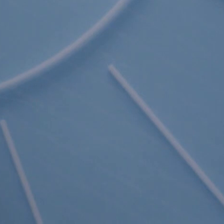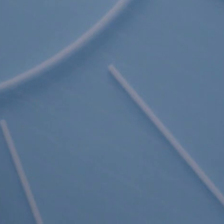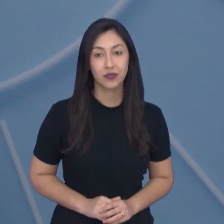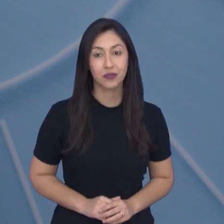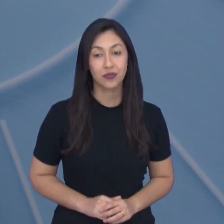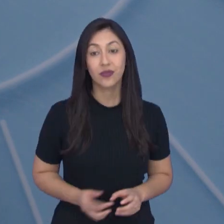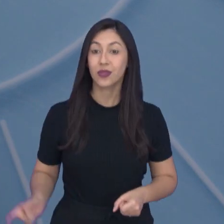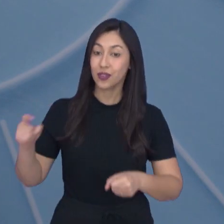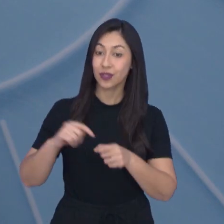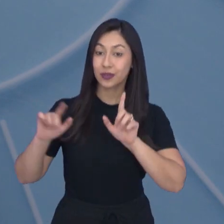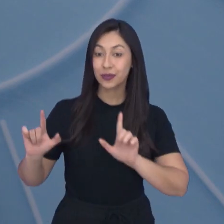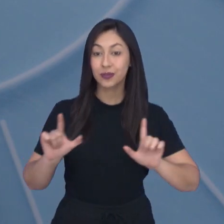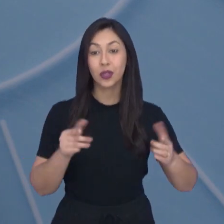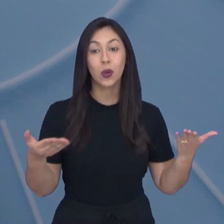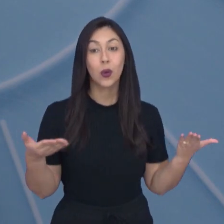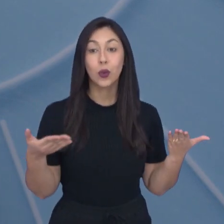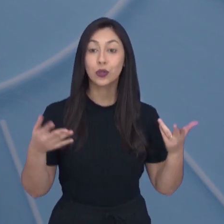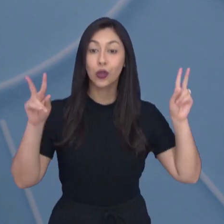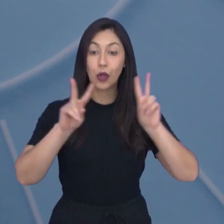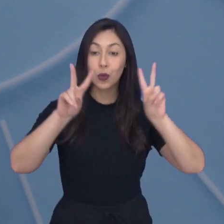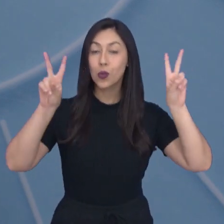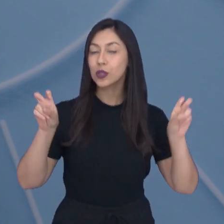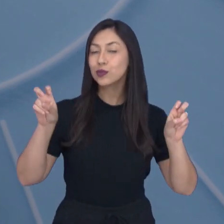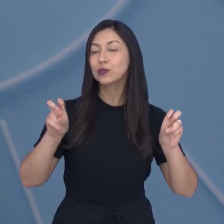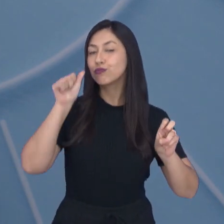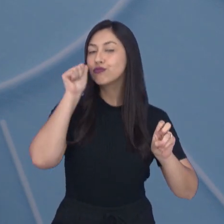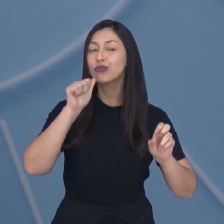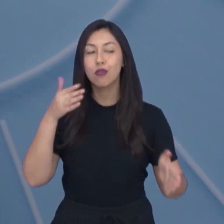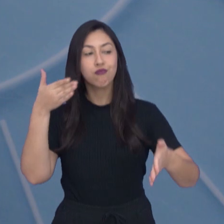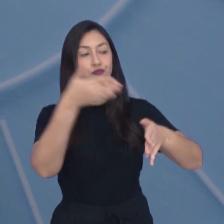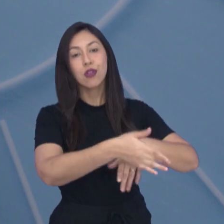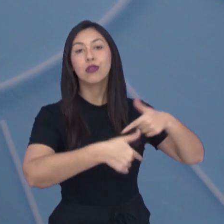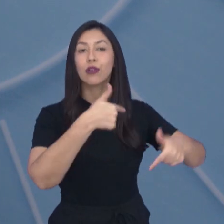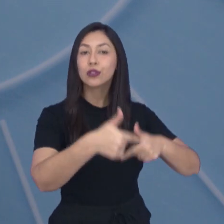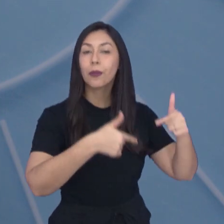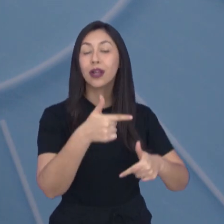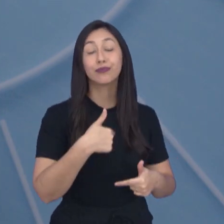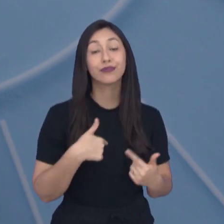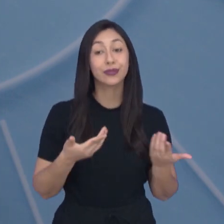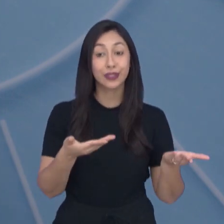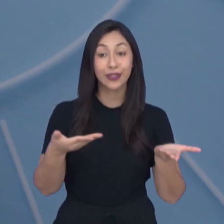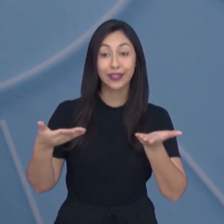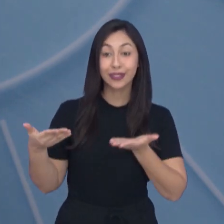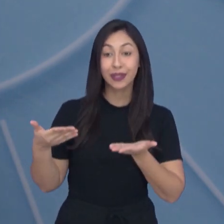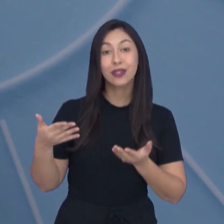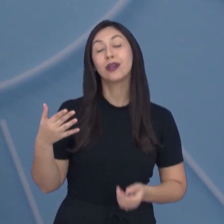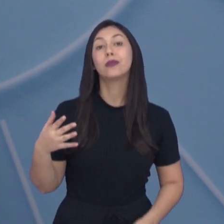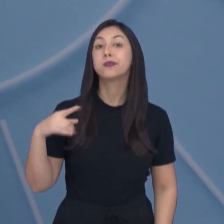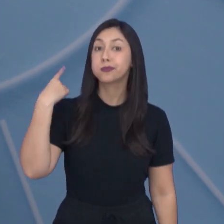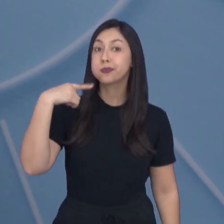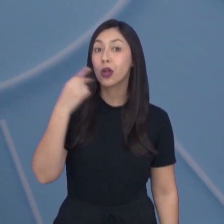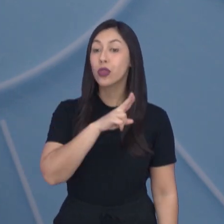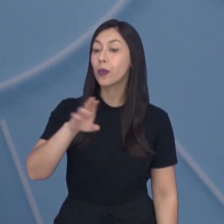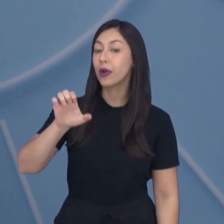De volta com Diálogos, hoje estamos falando sobre mulher e trabalho. E eu estou recebendo aqui a advogada, né, a